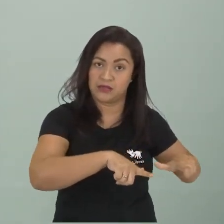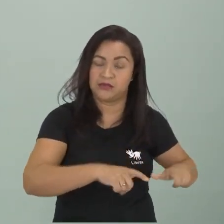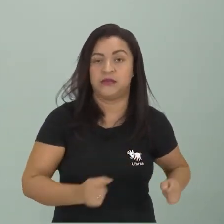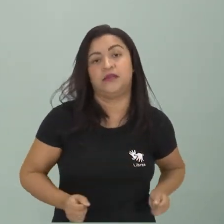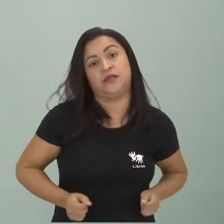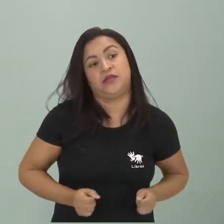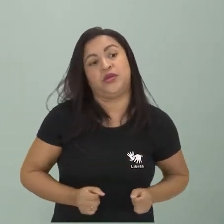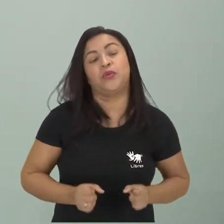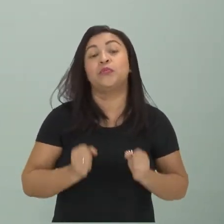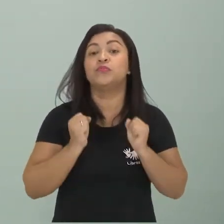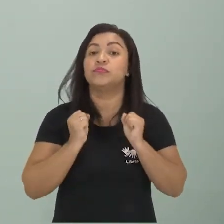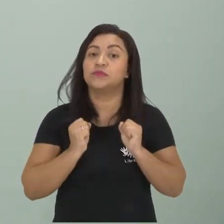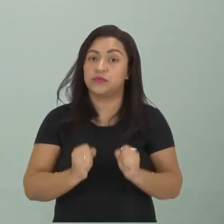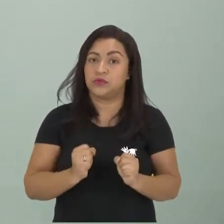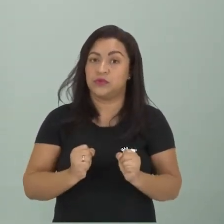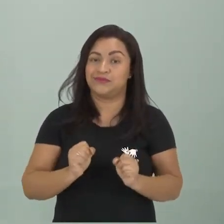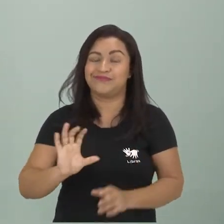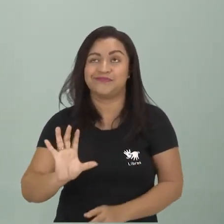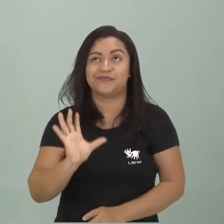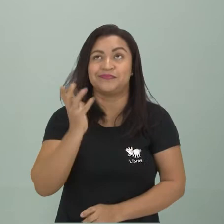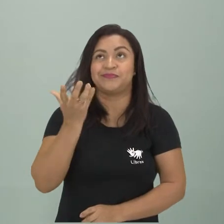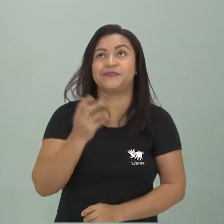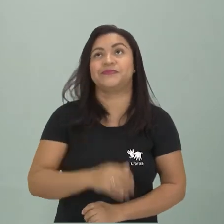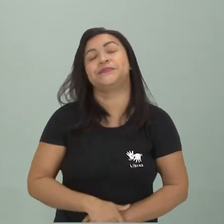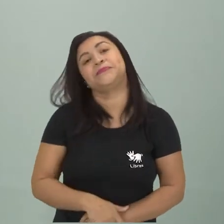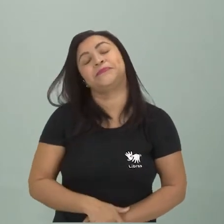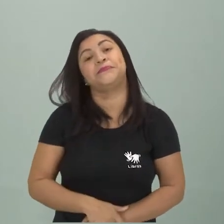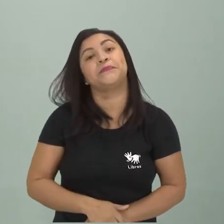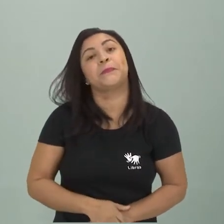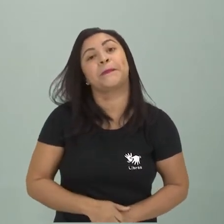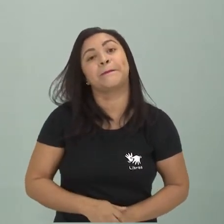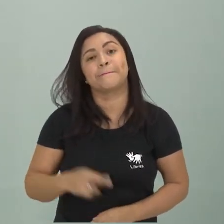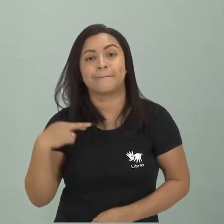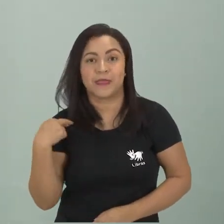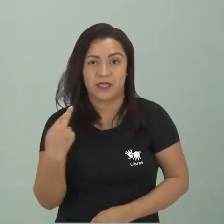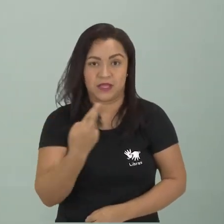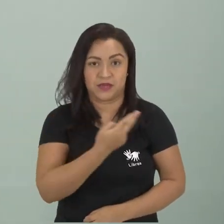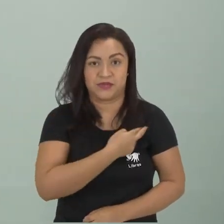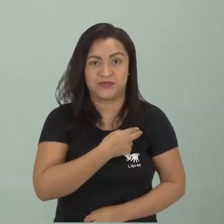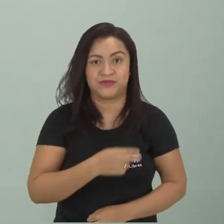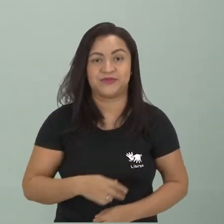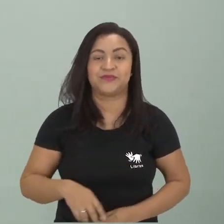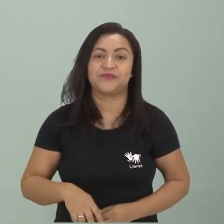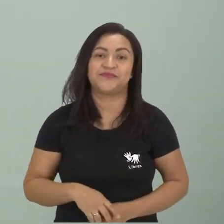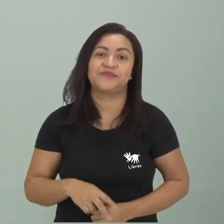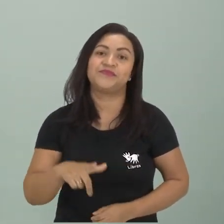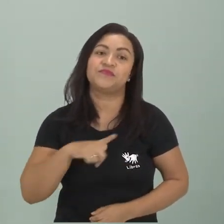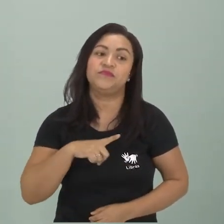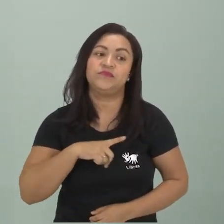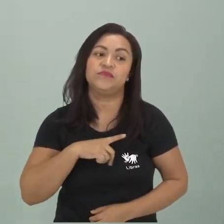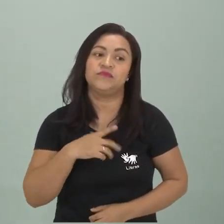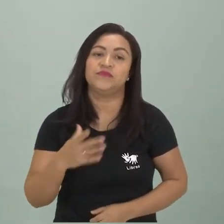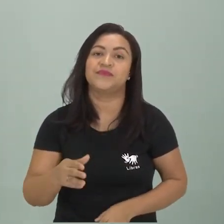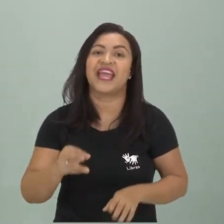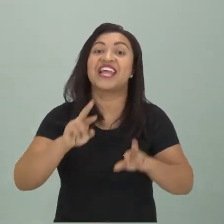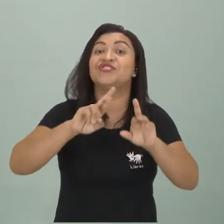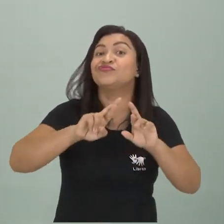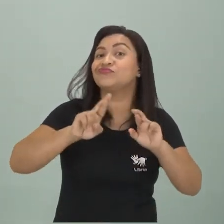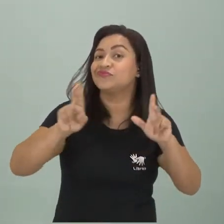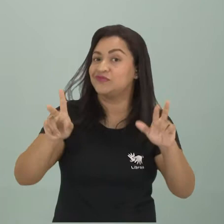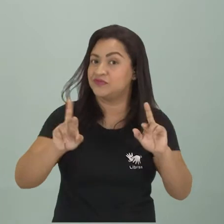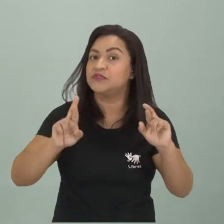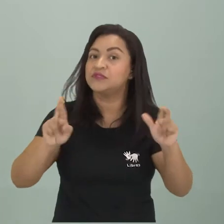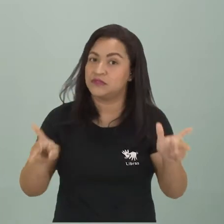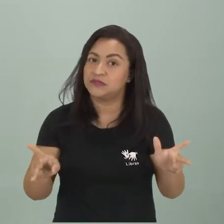possam justamente acontecer. E aí nós temos, antagônico a essa situação,